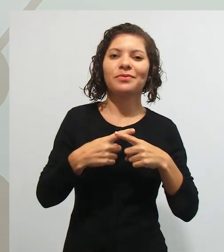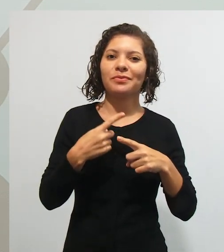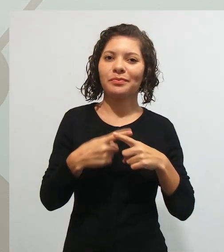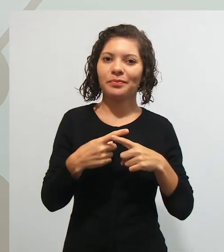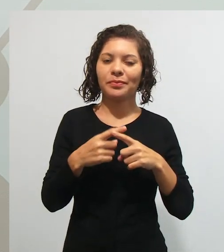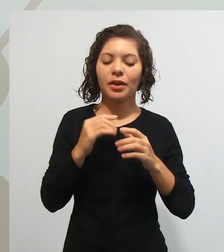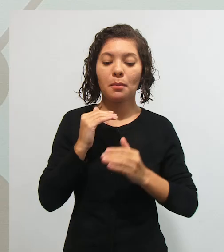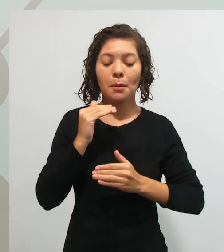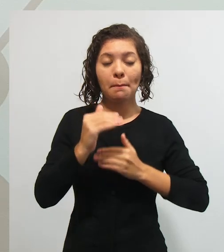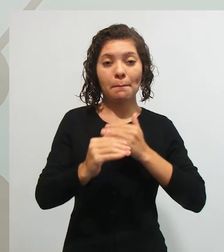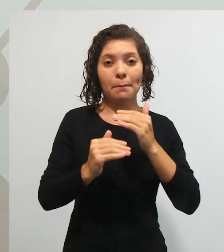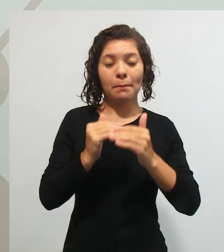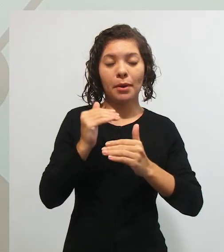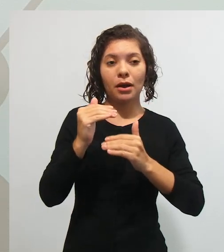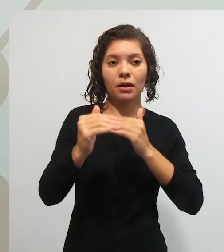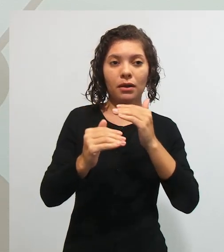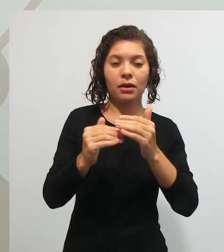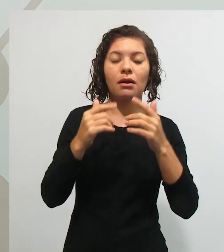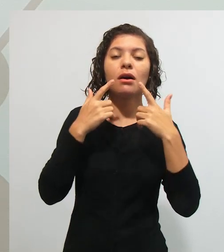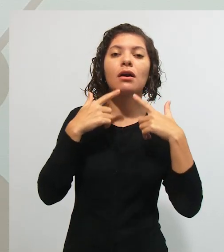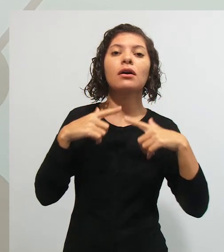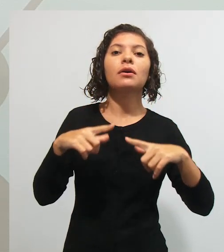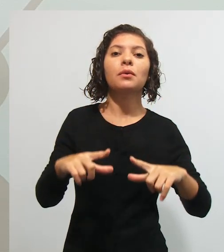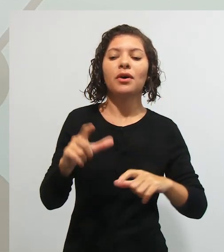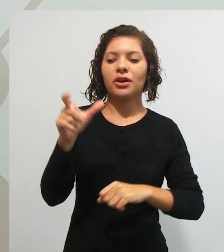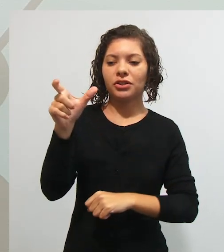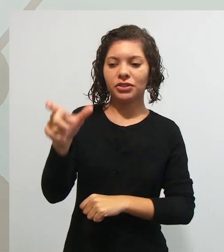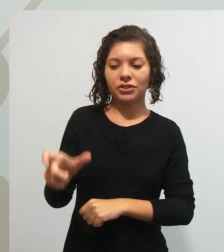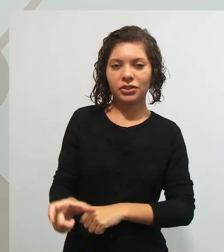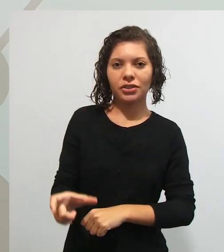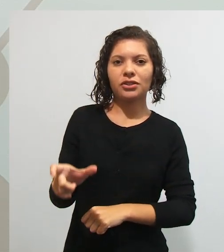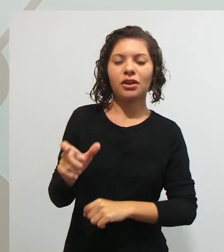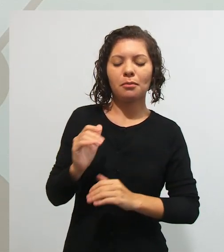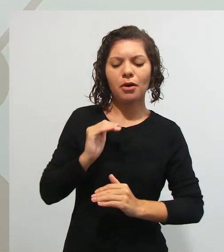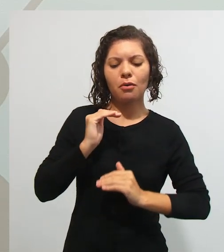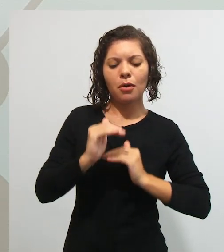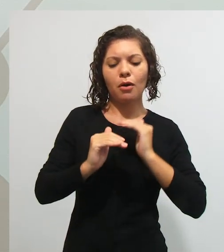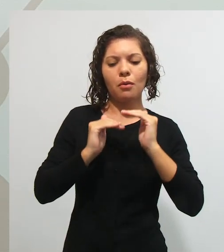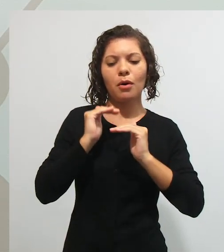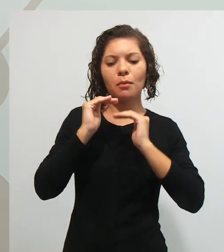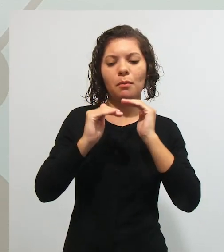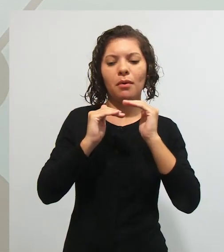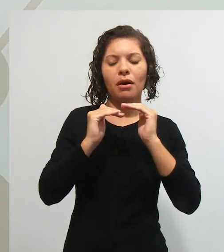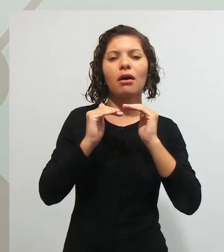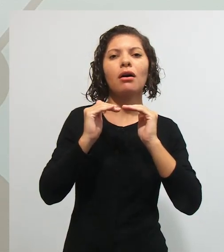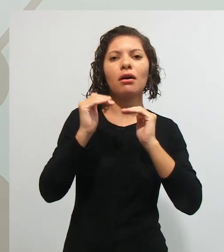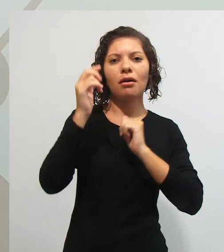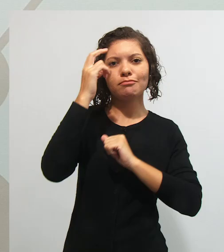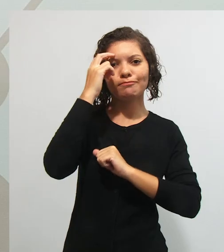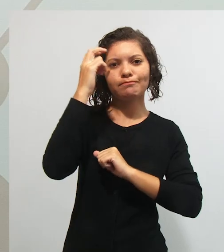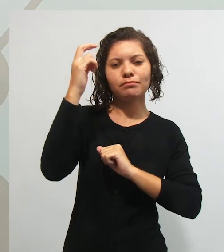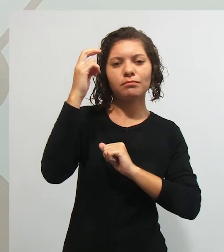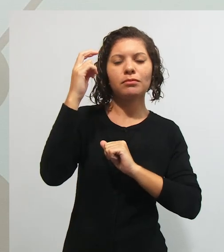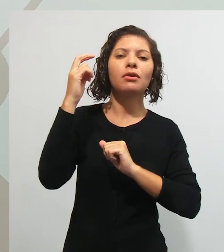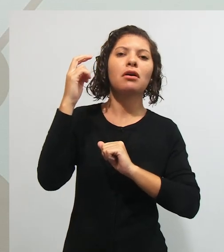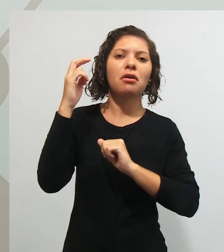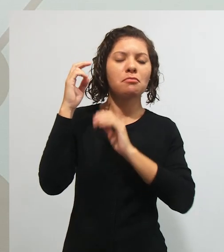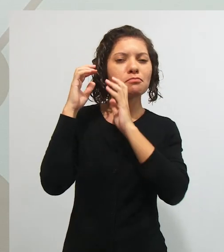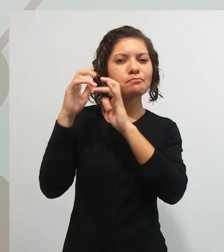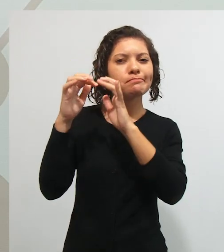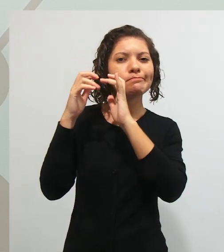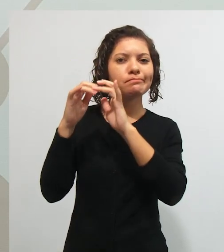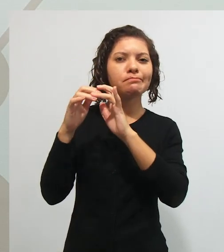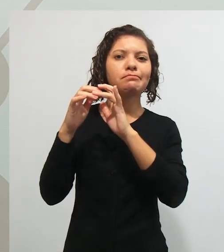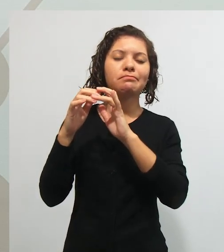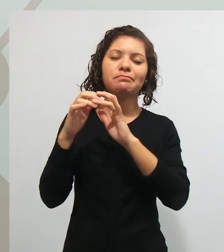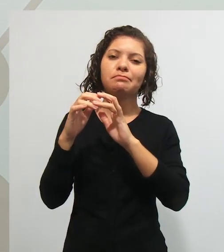E em desenvolvendo essa linguagem, ela estará se desenvolvendo intelectualmente, desenvolvendo a sua consciência,